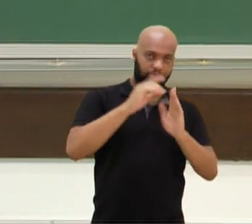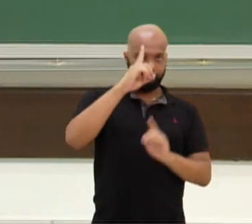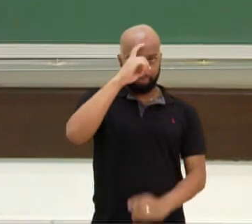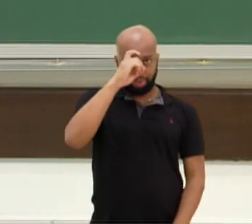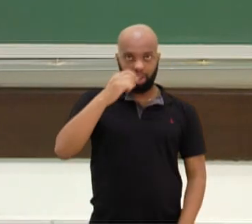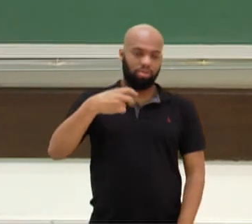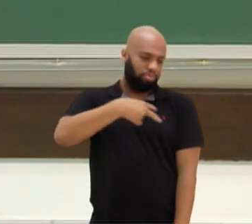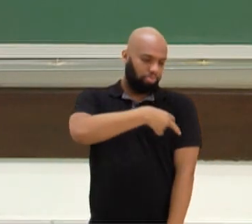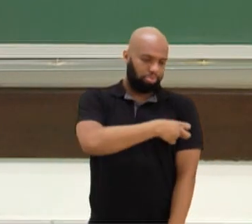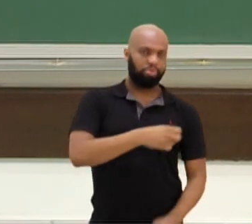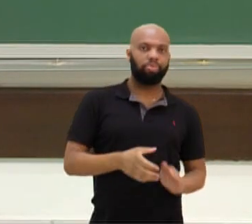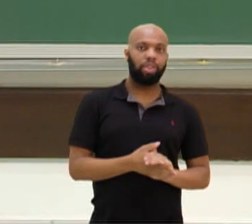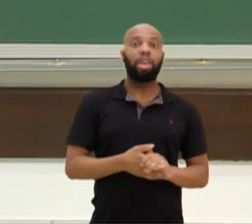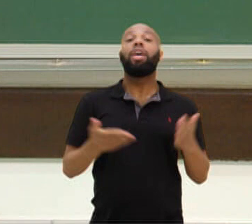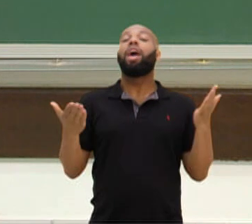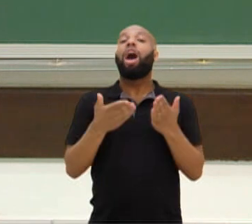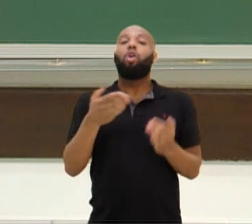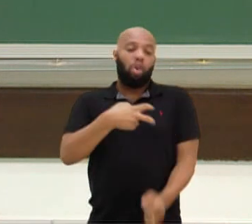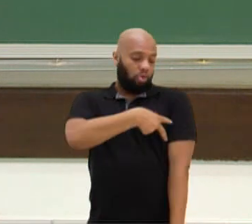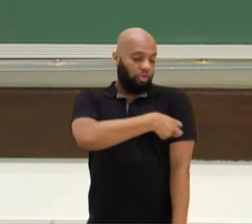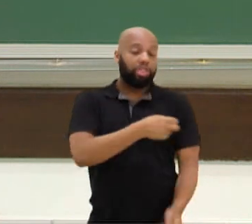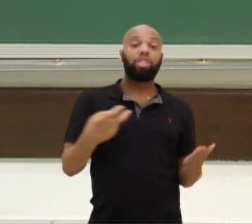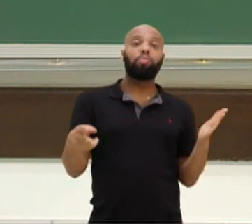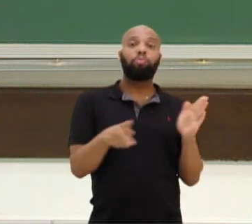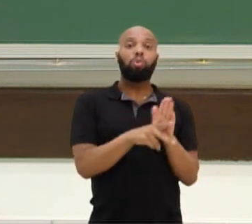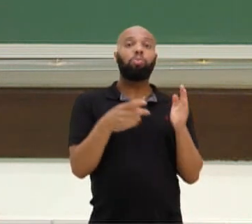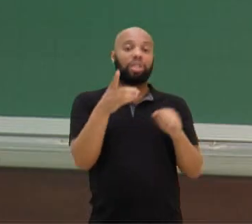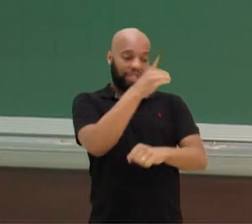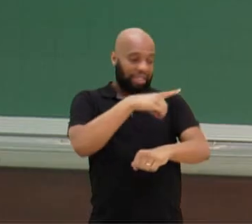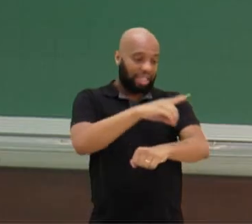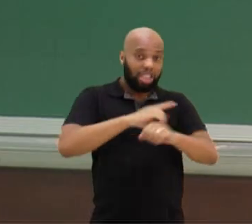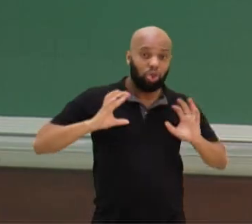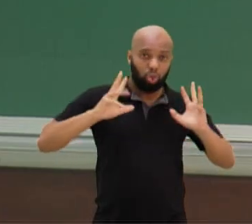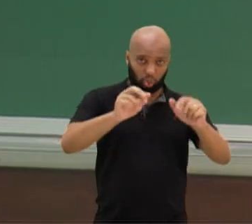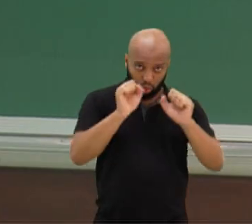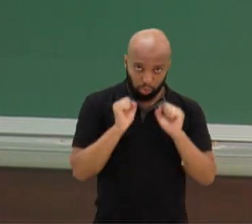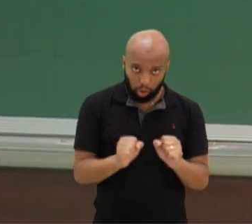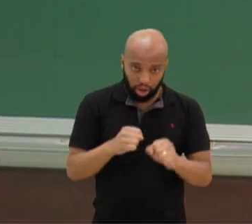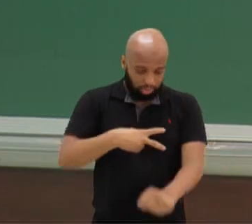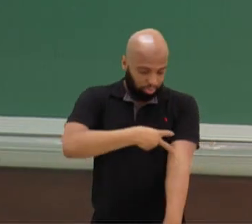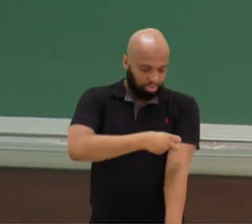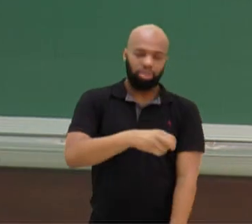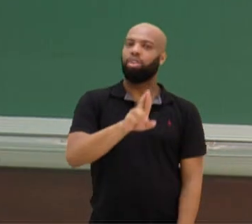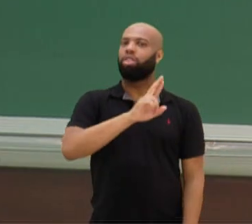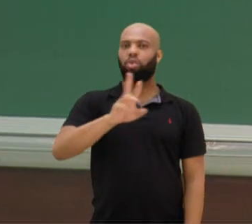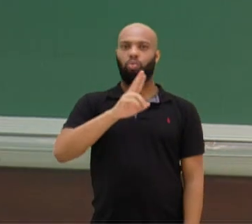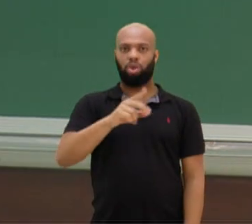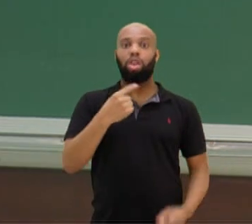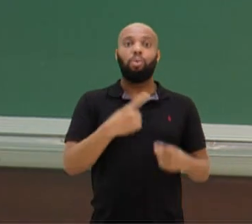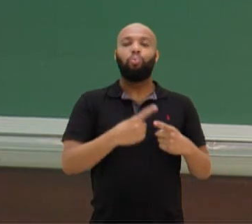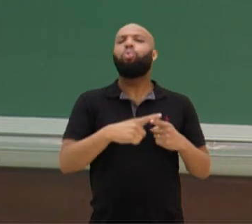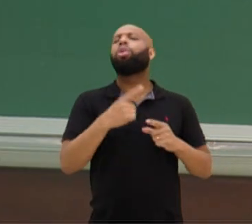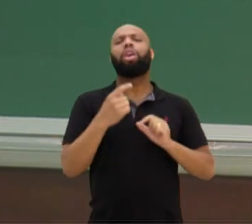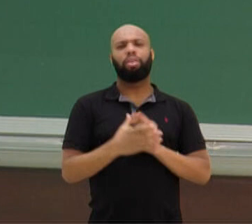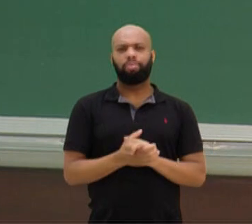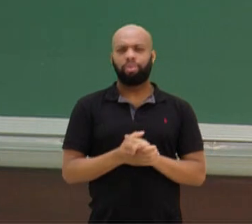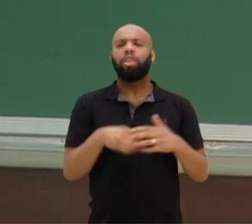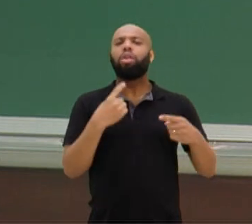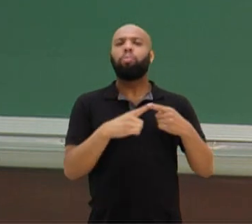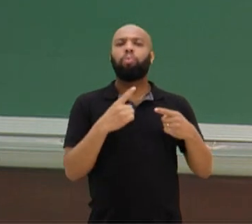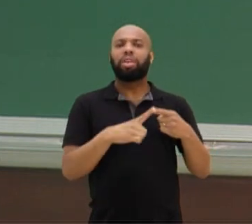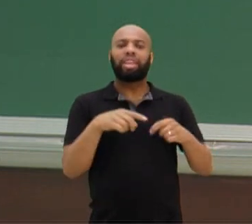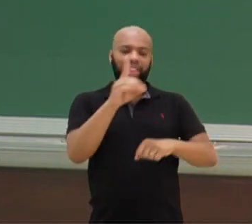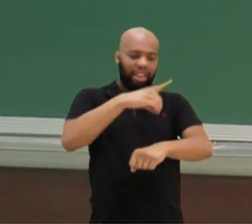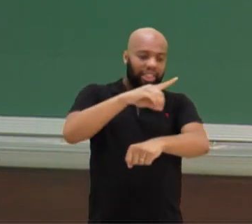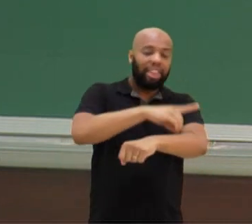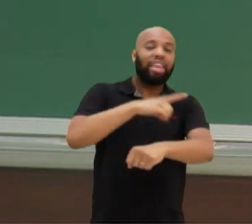quem já pegou dengue uma vez na vida. Então, vamos relembrar. A dengue tem 5 sorotipos diferentes. Então, teoricamente, eu posso pegar